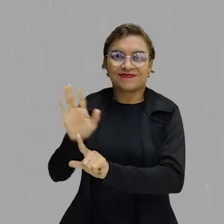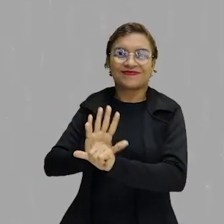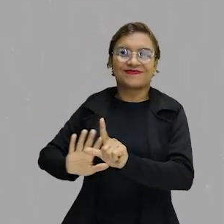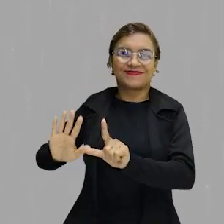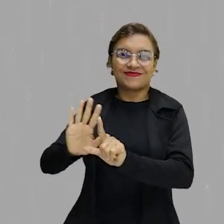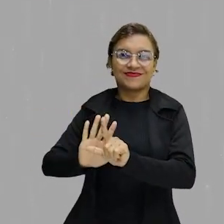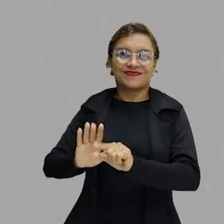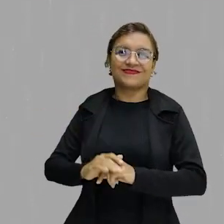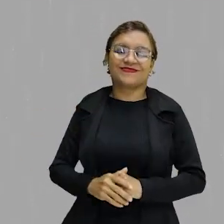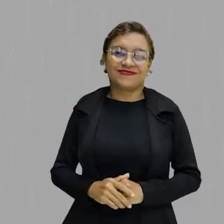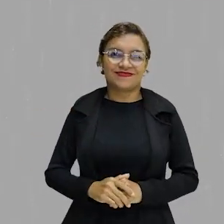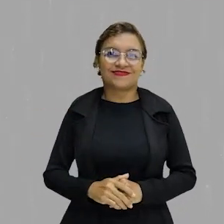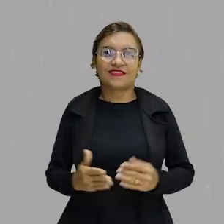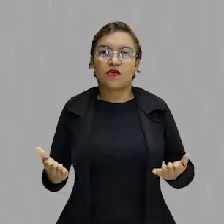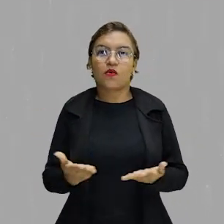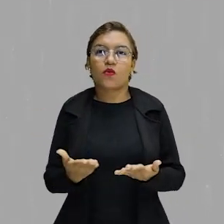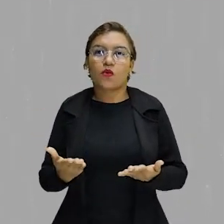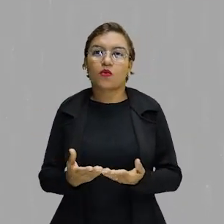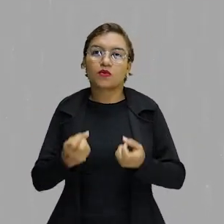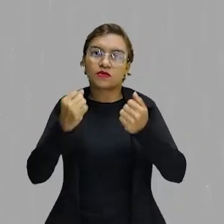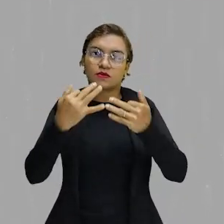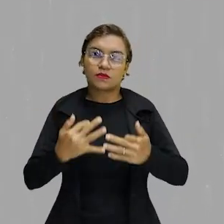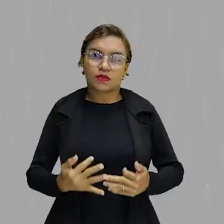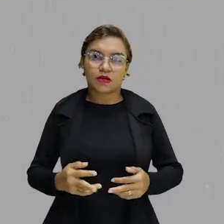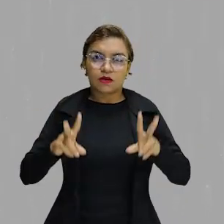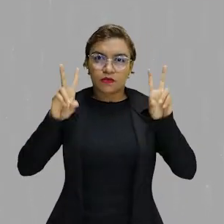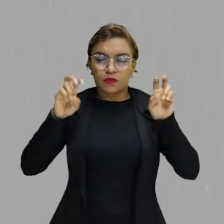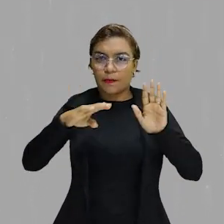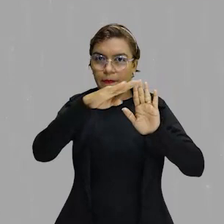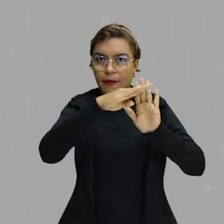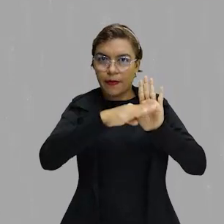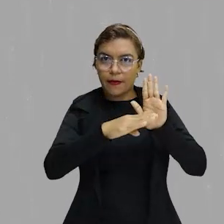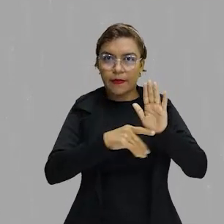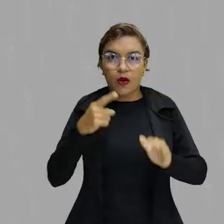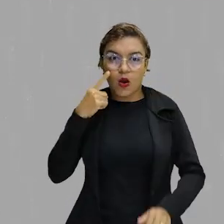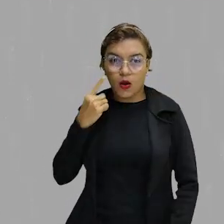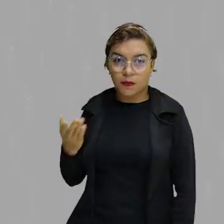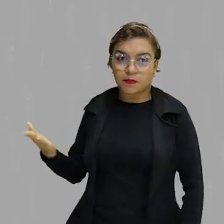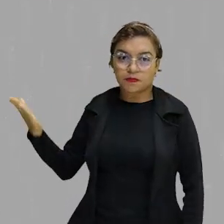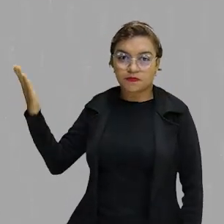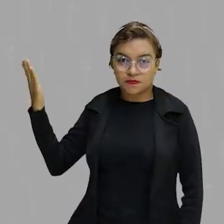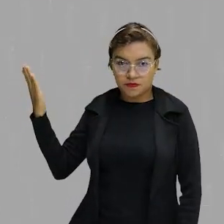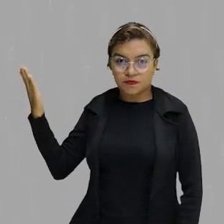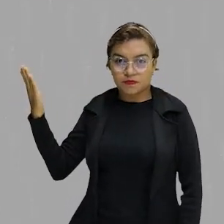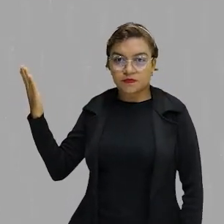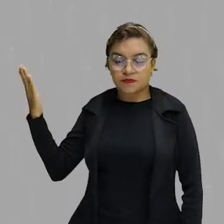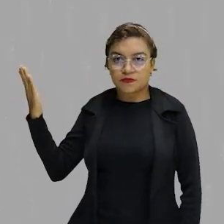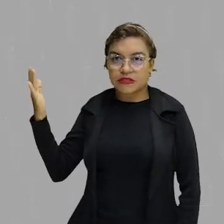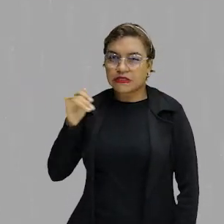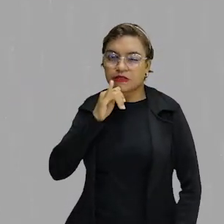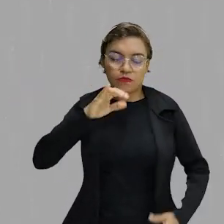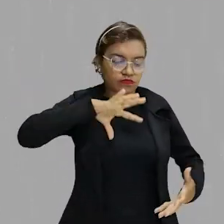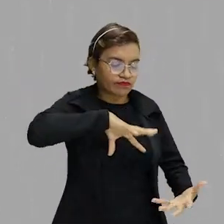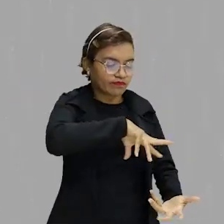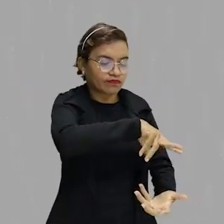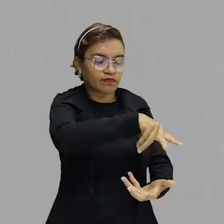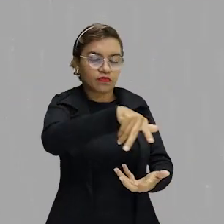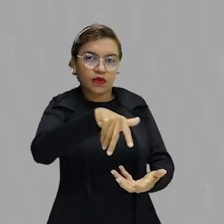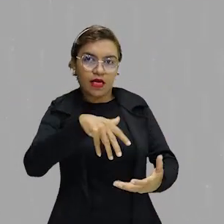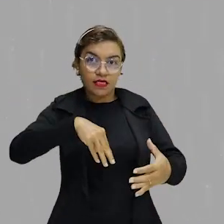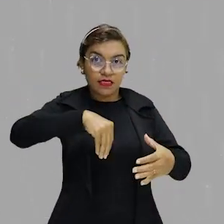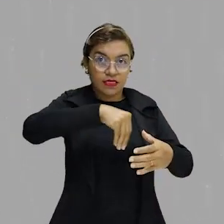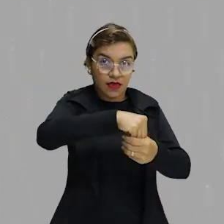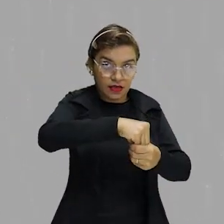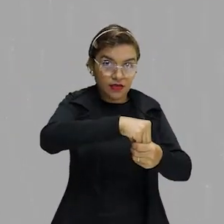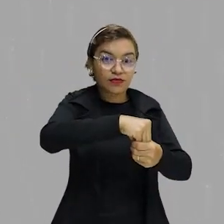Dias, beleza? Então hoje a gente vai falar sobre os agentes modeladores do relevo, que vem do interior do planeta, né, que nós chamamos de